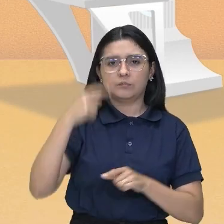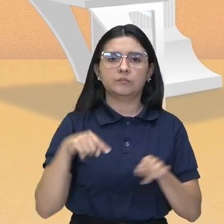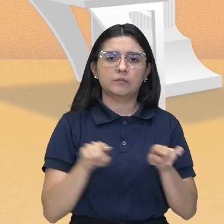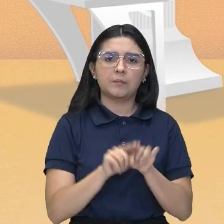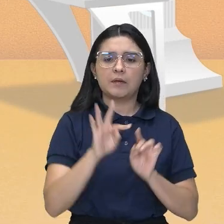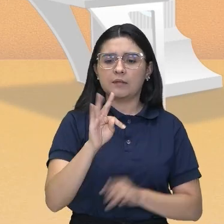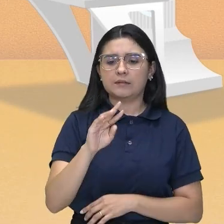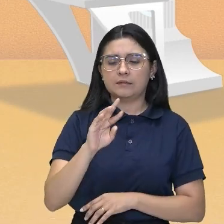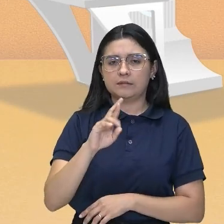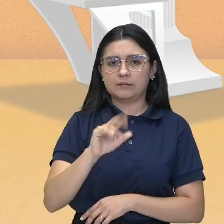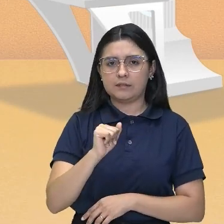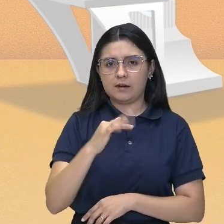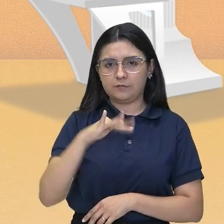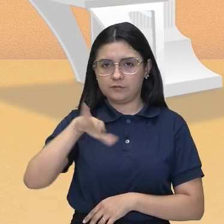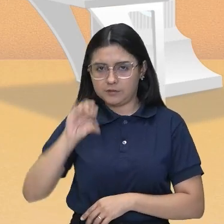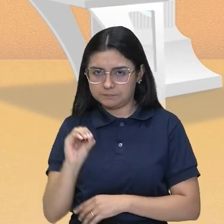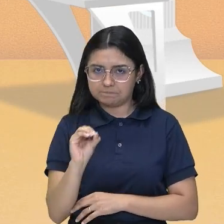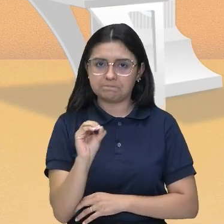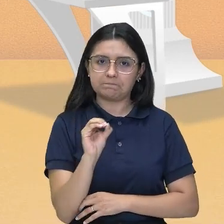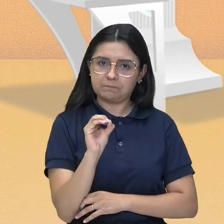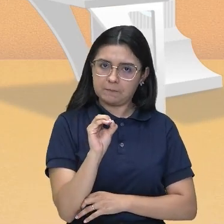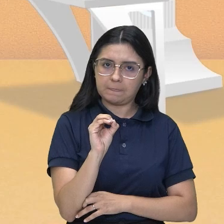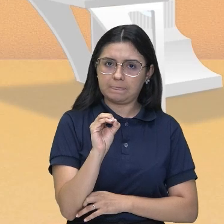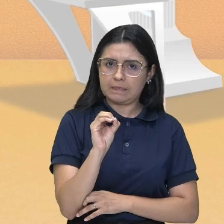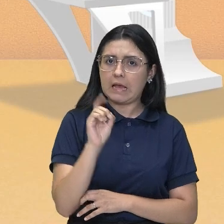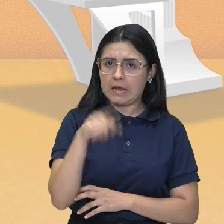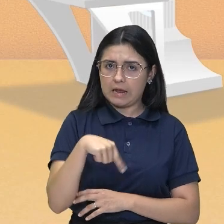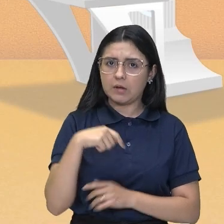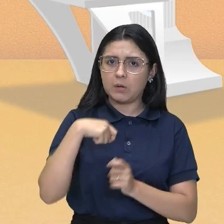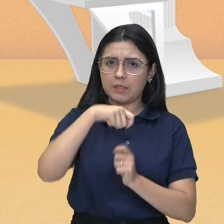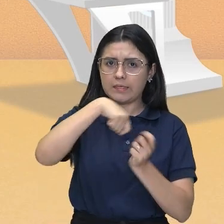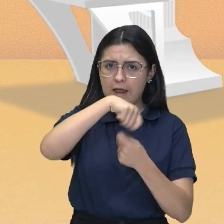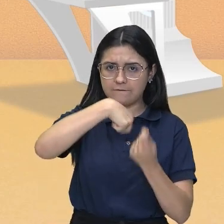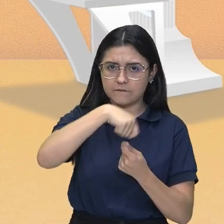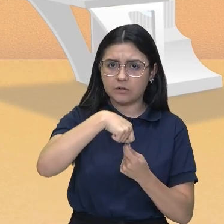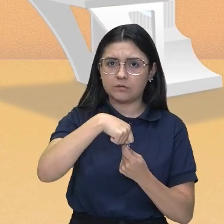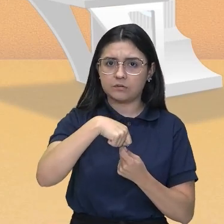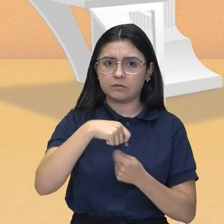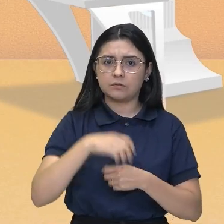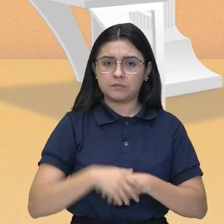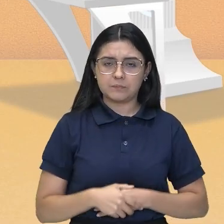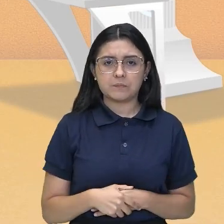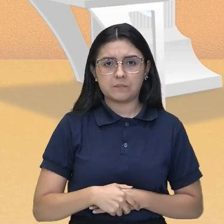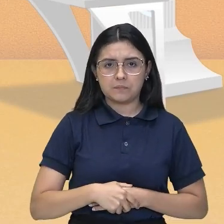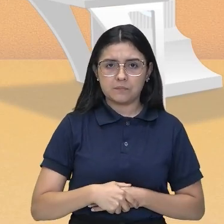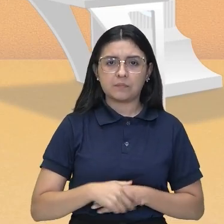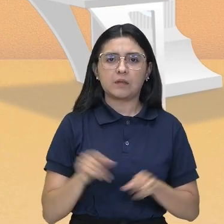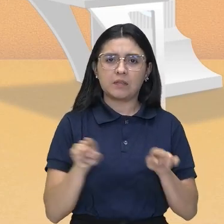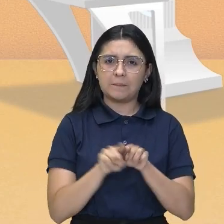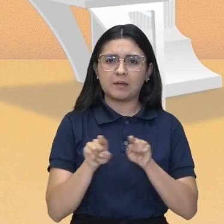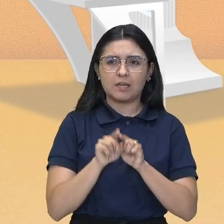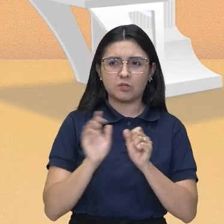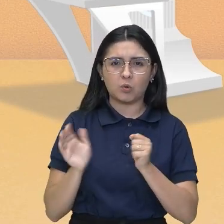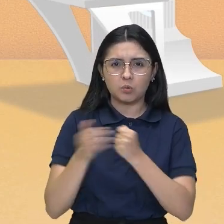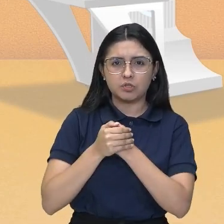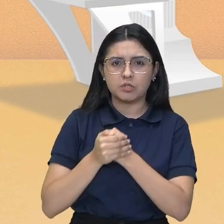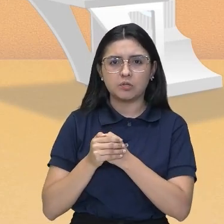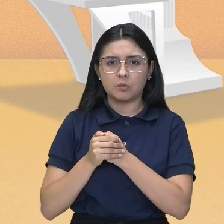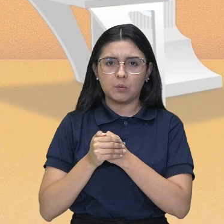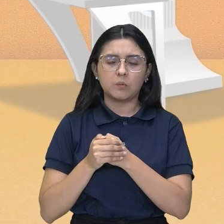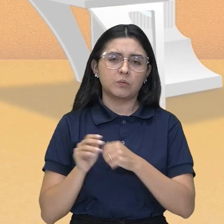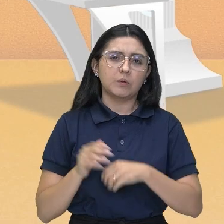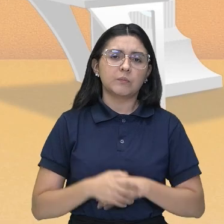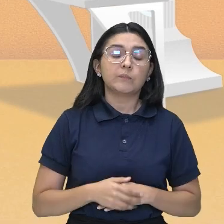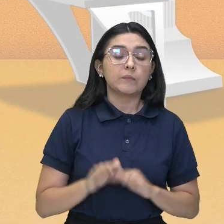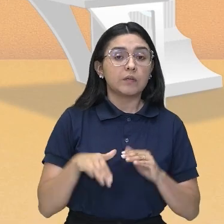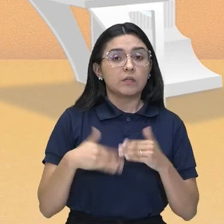porque aí é feito como tráfico mesmo, né? Como tráfico, isto é, escondido, né? Era feito aí escondido.